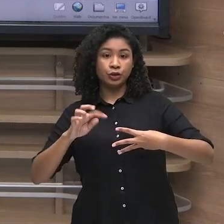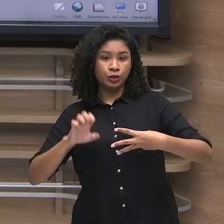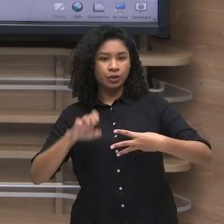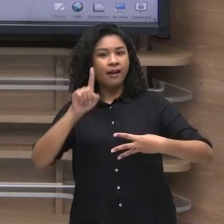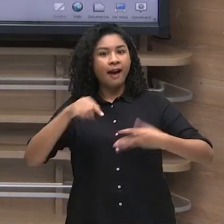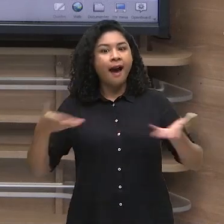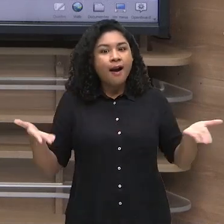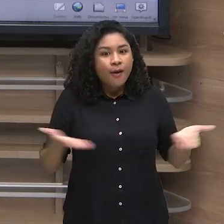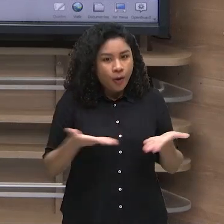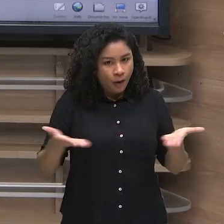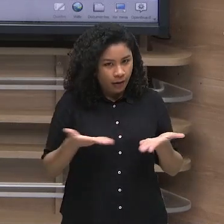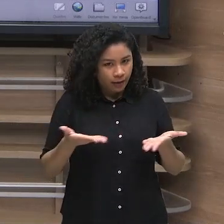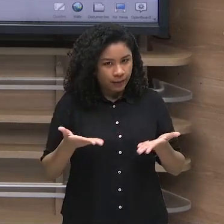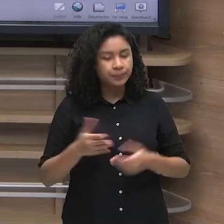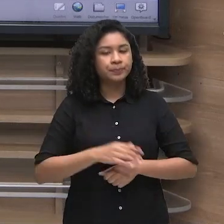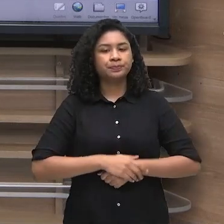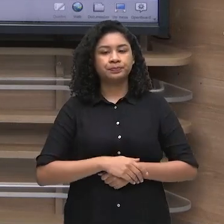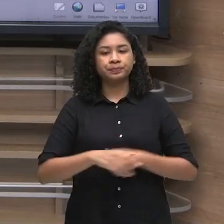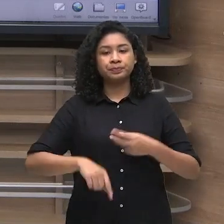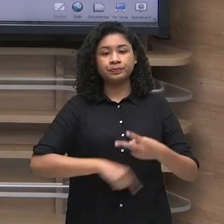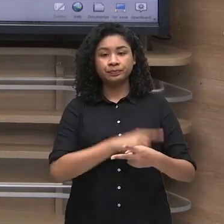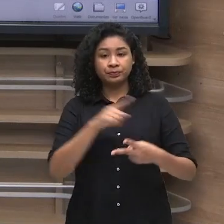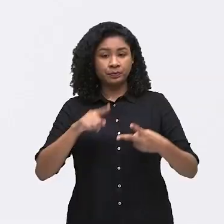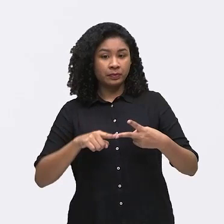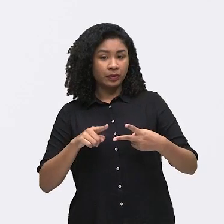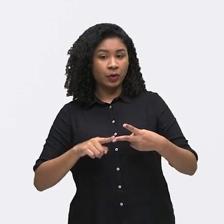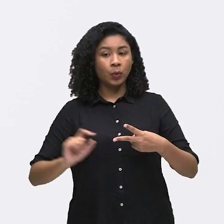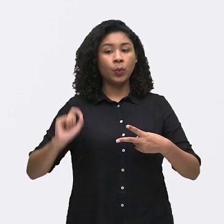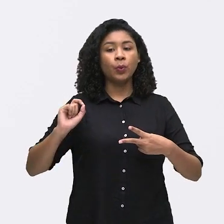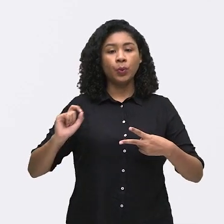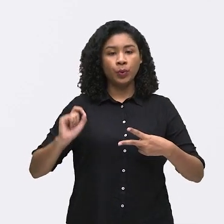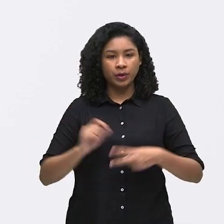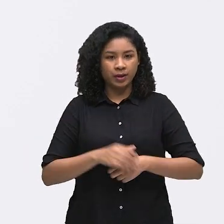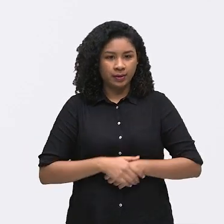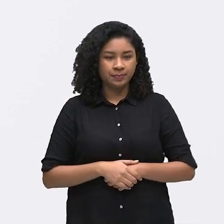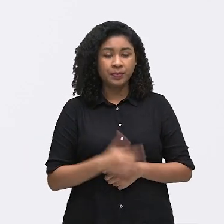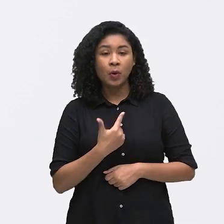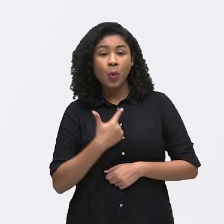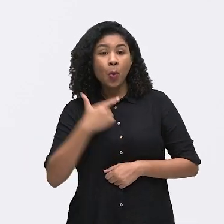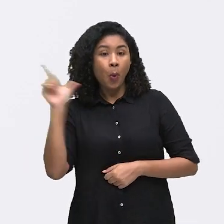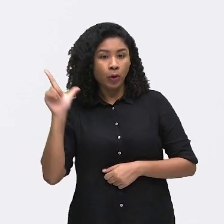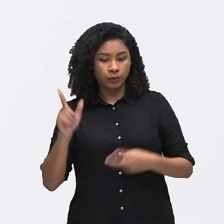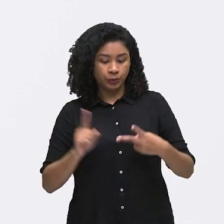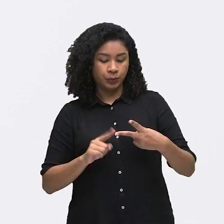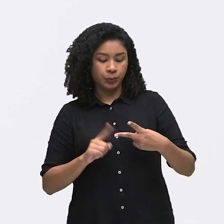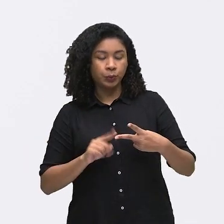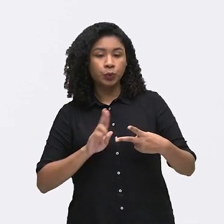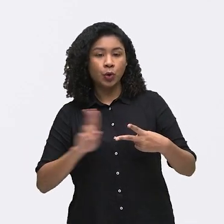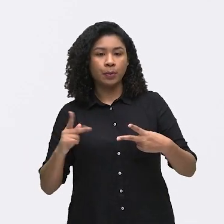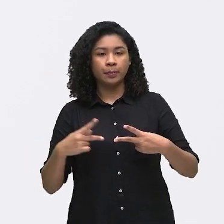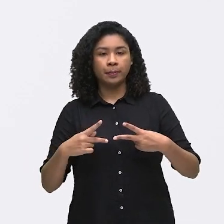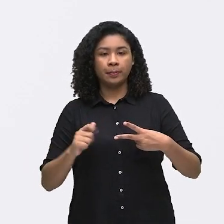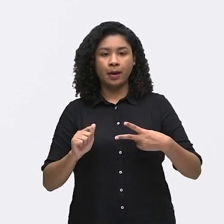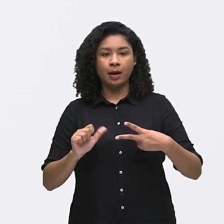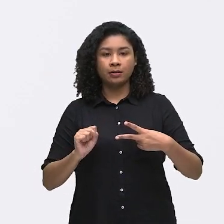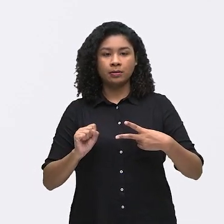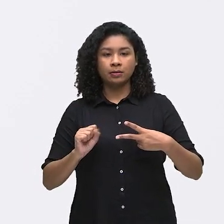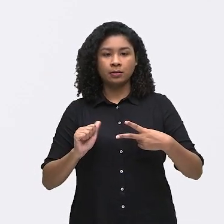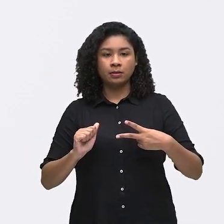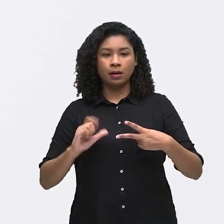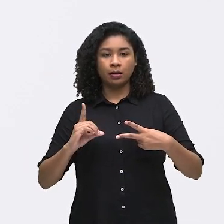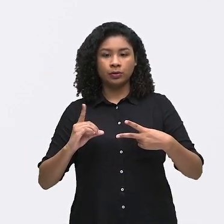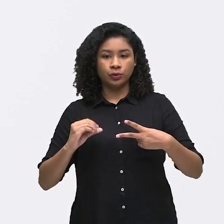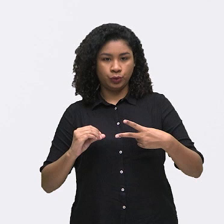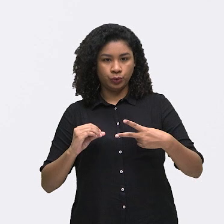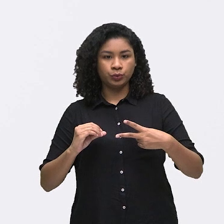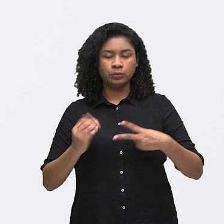estou falando. Seguindo, nós vamos conhecer o outro tempo, que é o passado. O passado